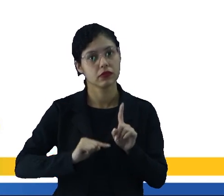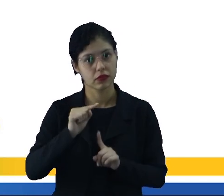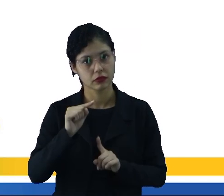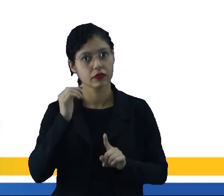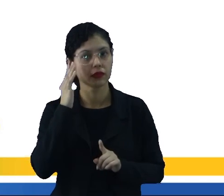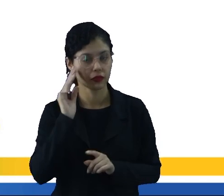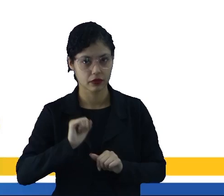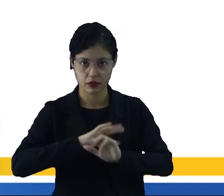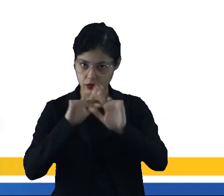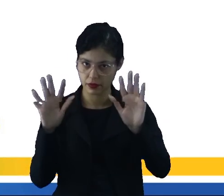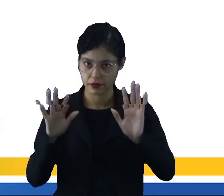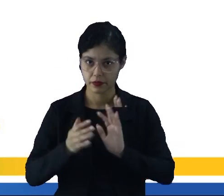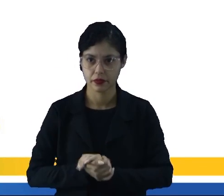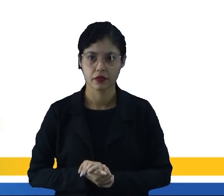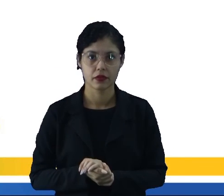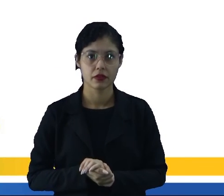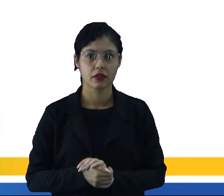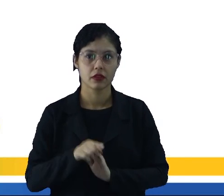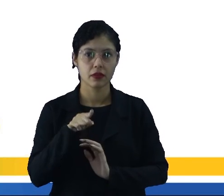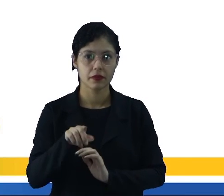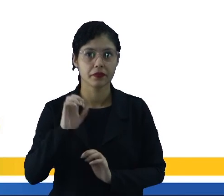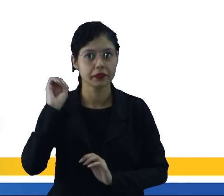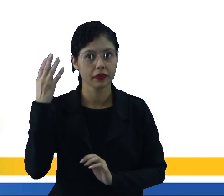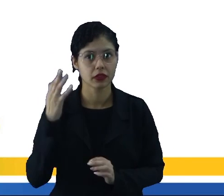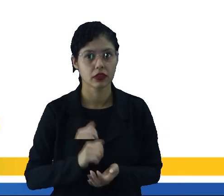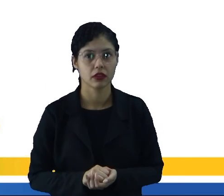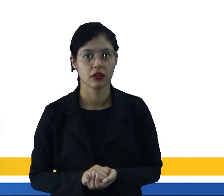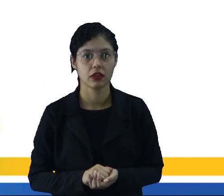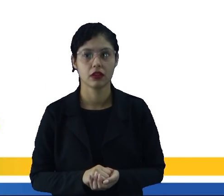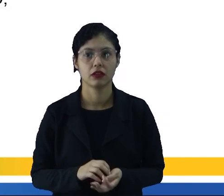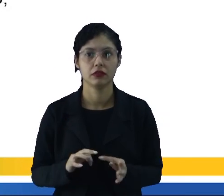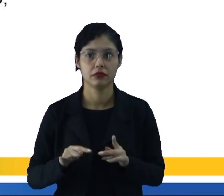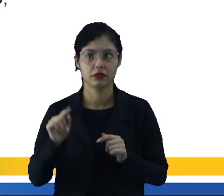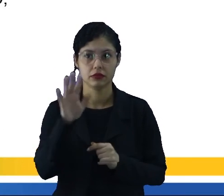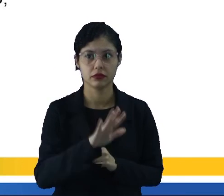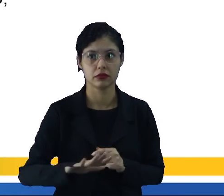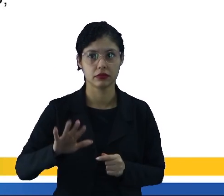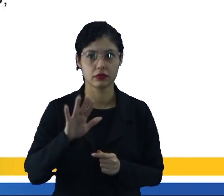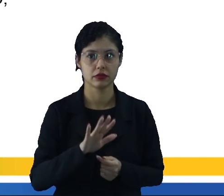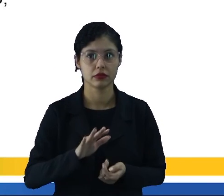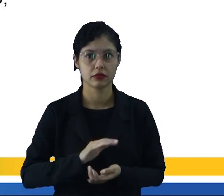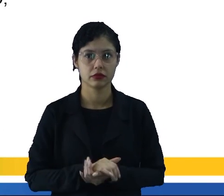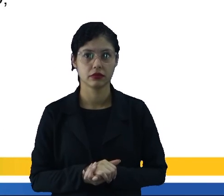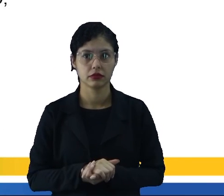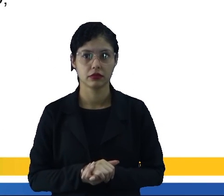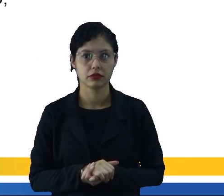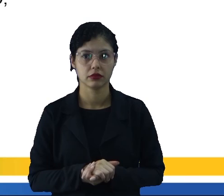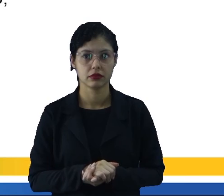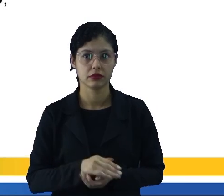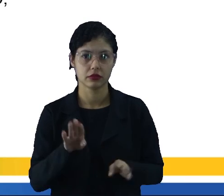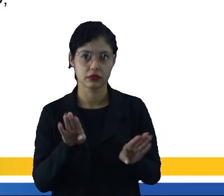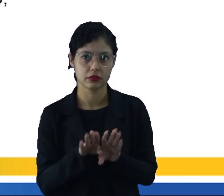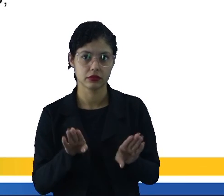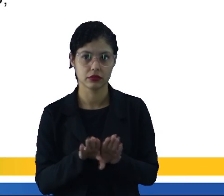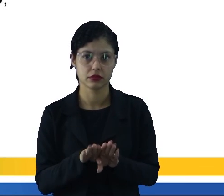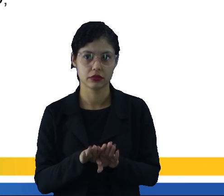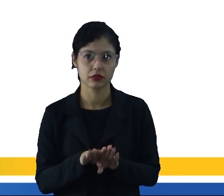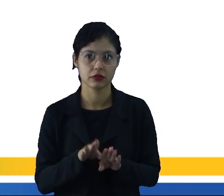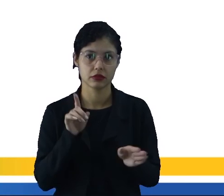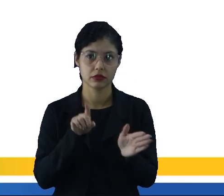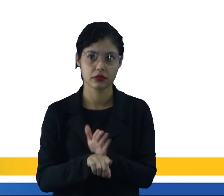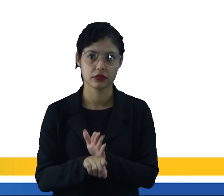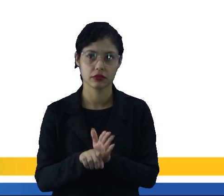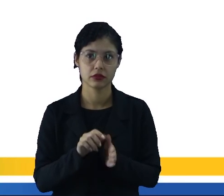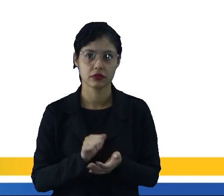Ficou bem claro Então nesse caso aqui ó é a área total aqui também foi a questão